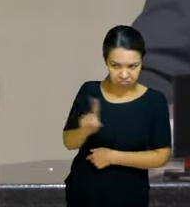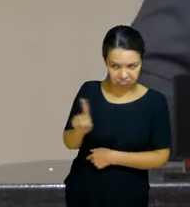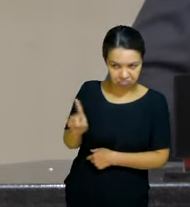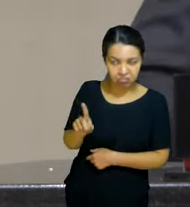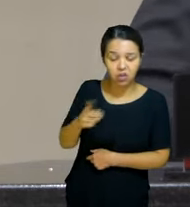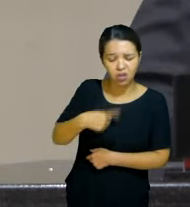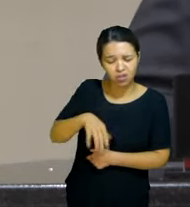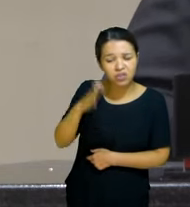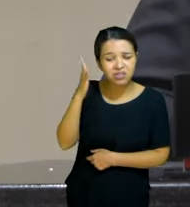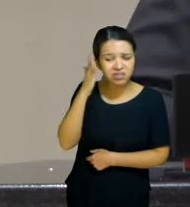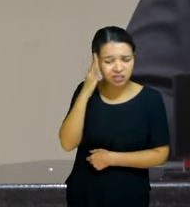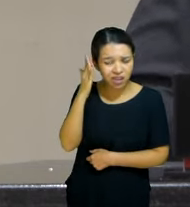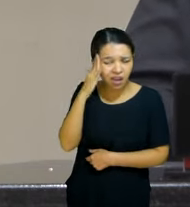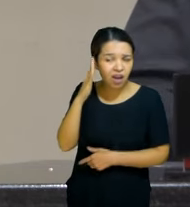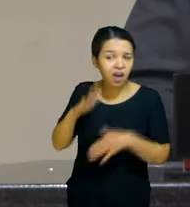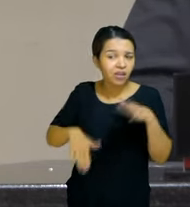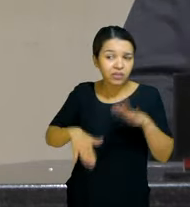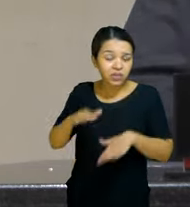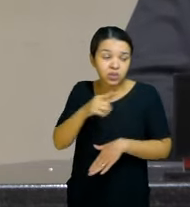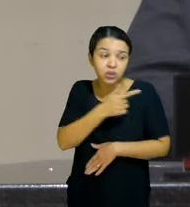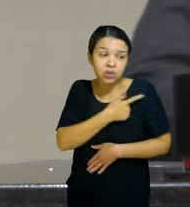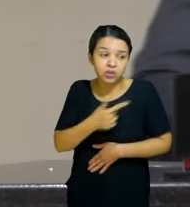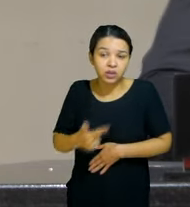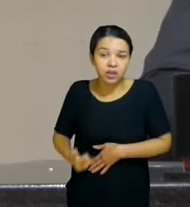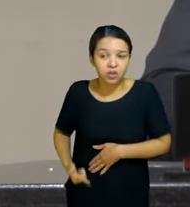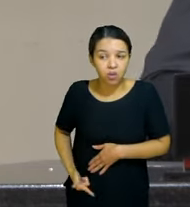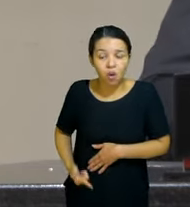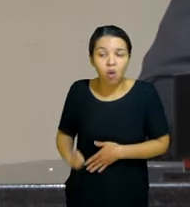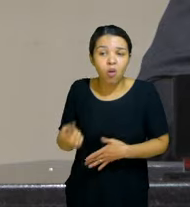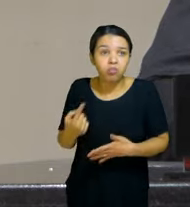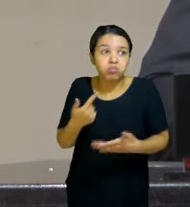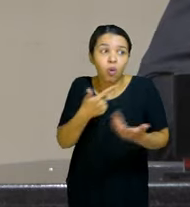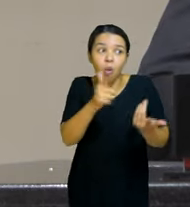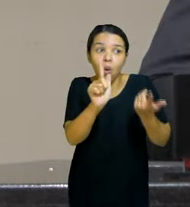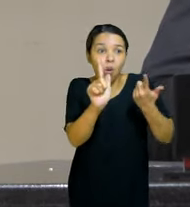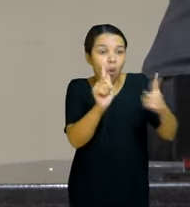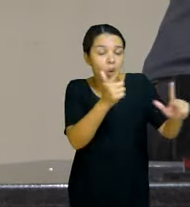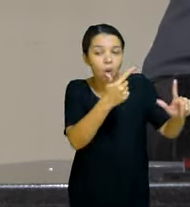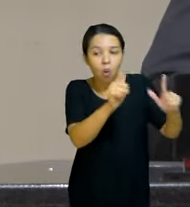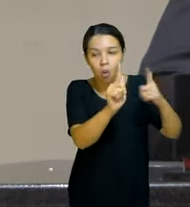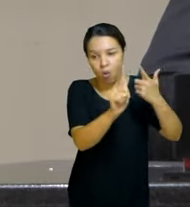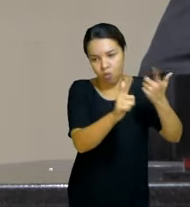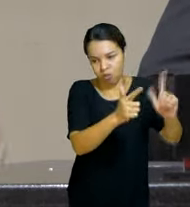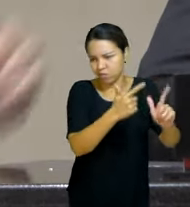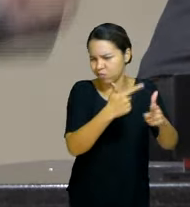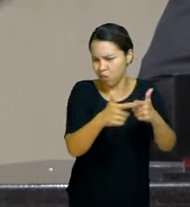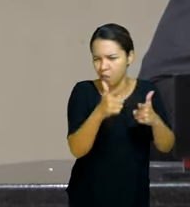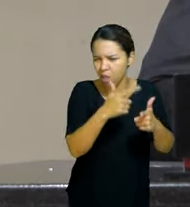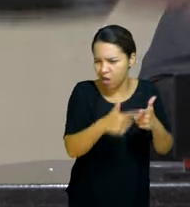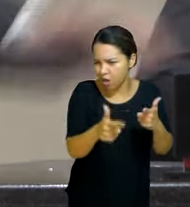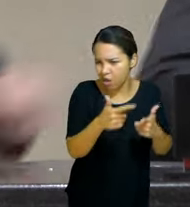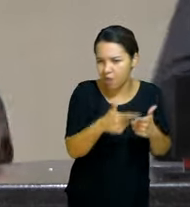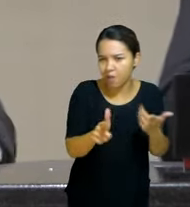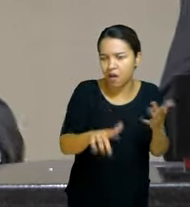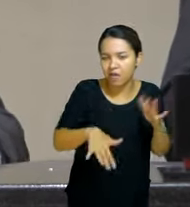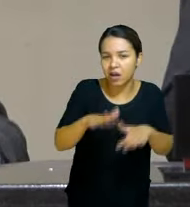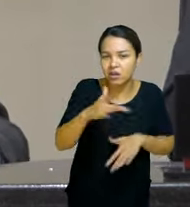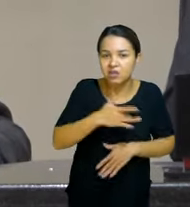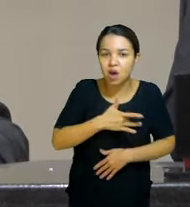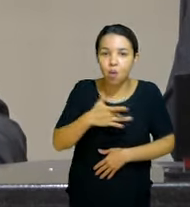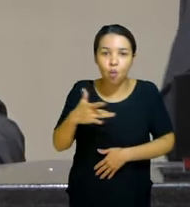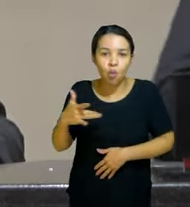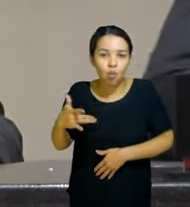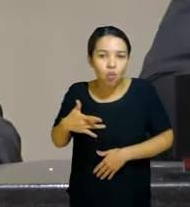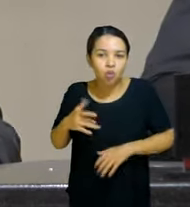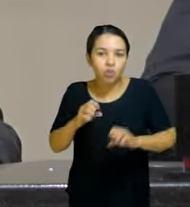muitas vezes, o governador tem mil outras prioridades, muitos problemas, muitas vezes a saúde, a